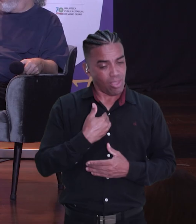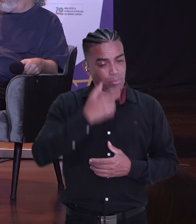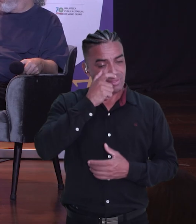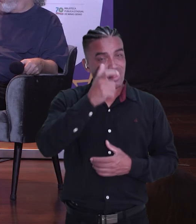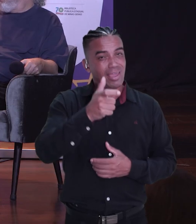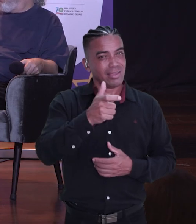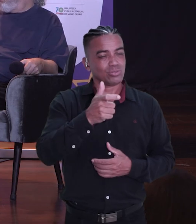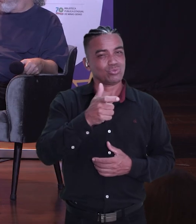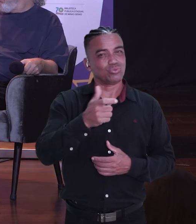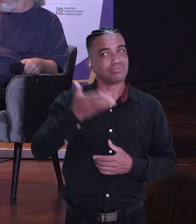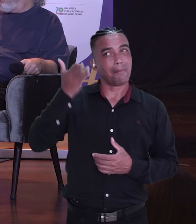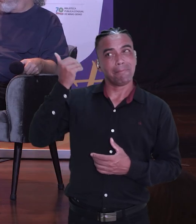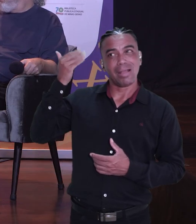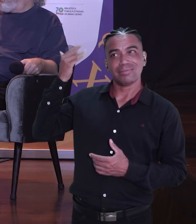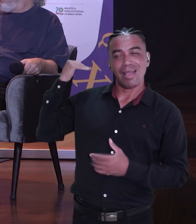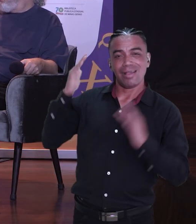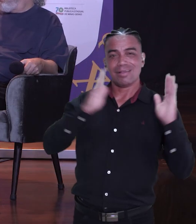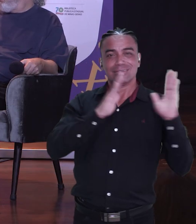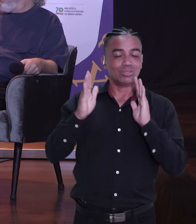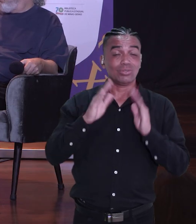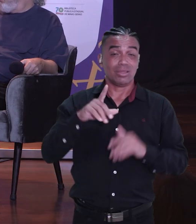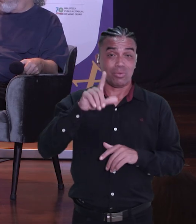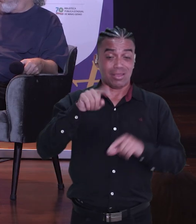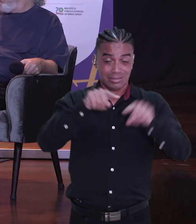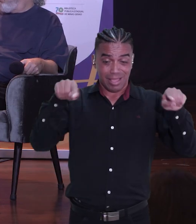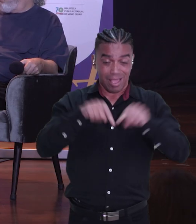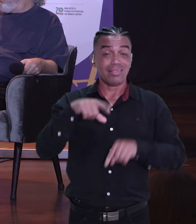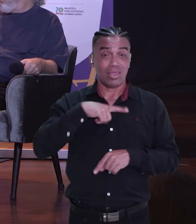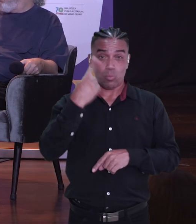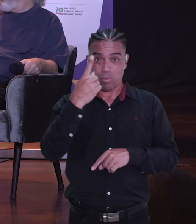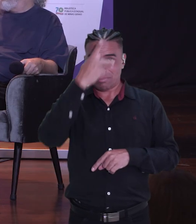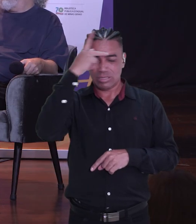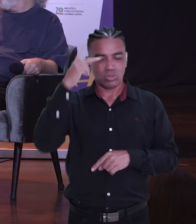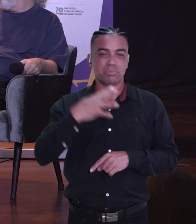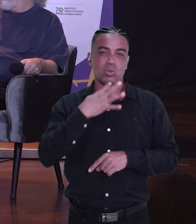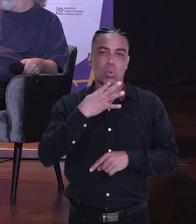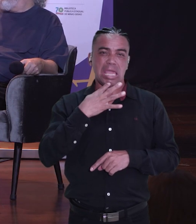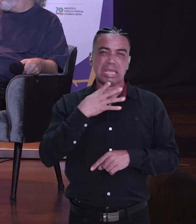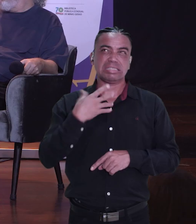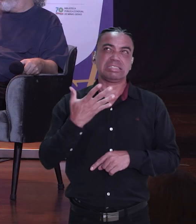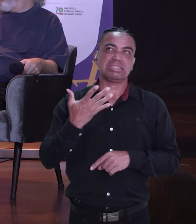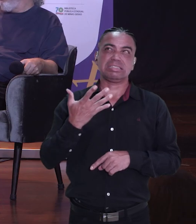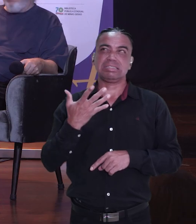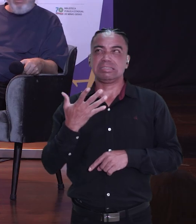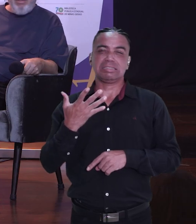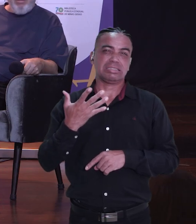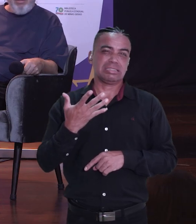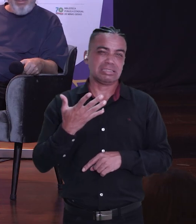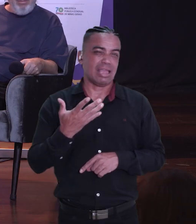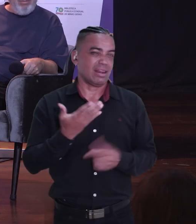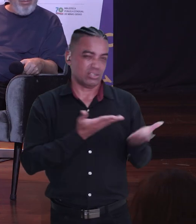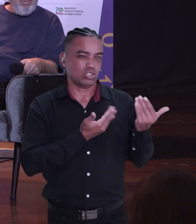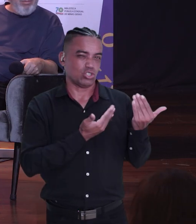eu me interesso muito pelo passado, né? Tem uma pessoa aqui nessa sala, por exemplo, nesse momento, que me conhece desde que eu tinha... Ela